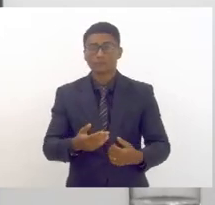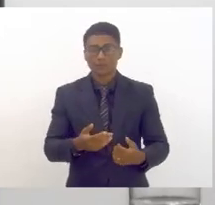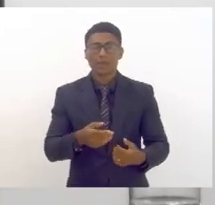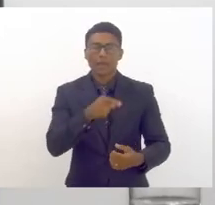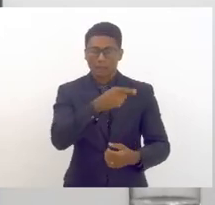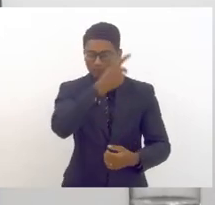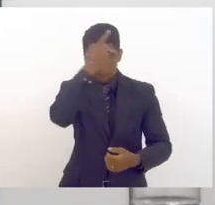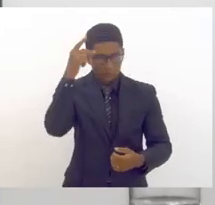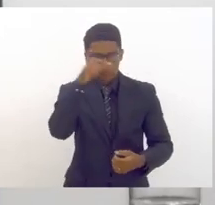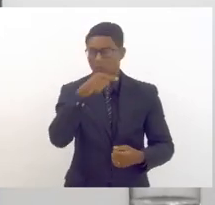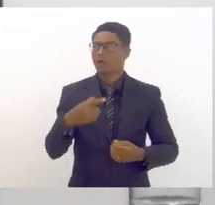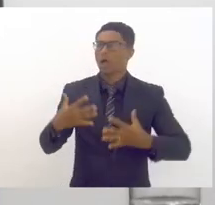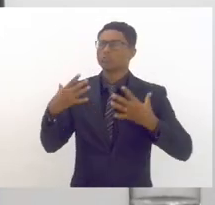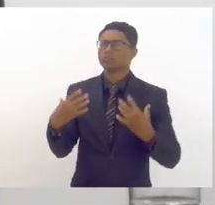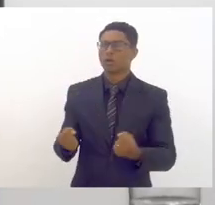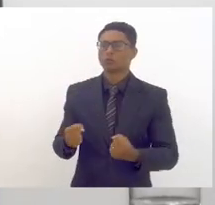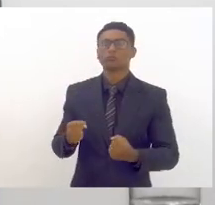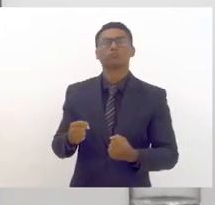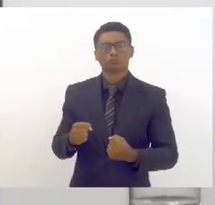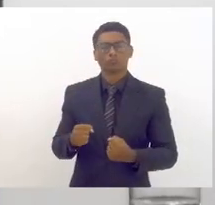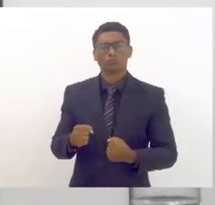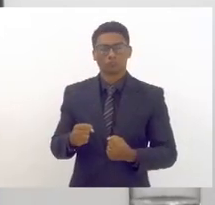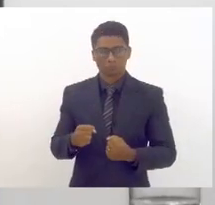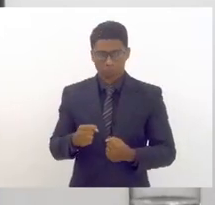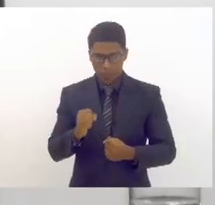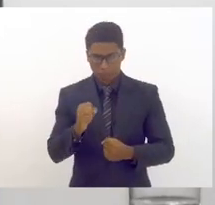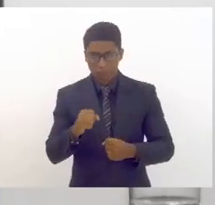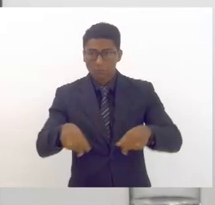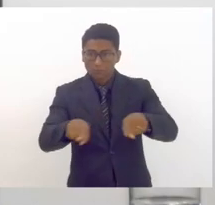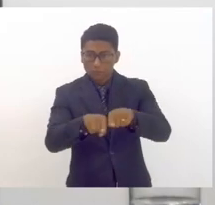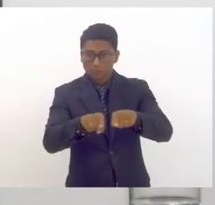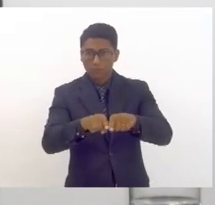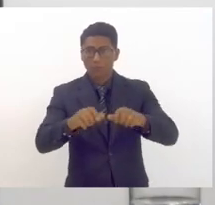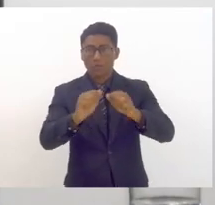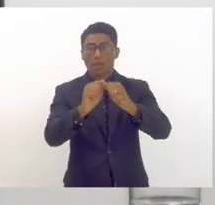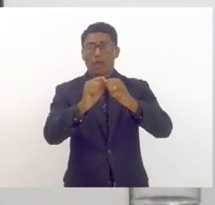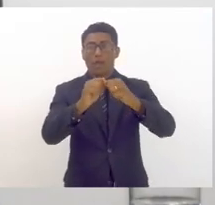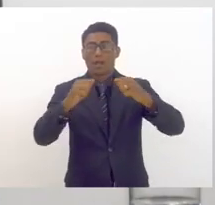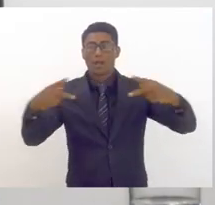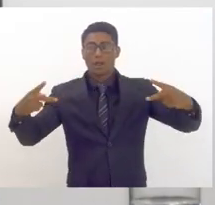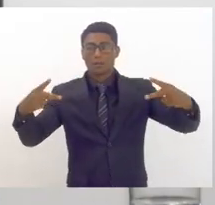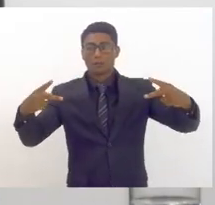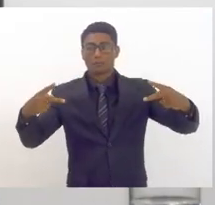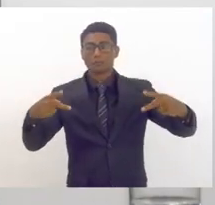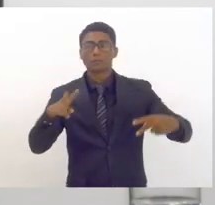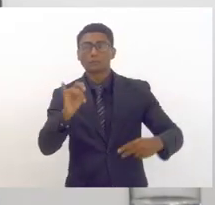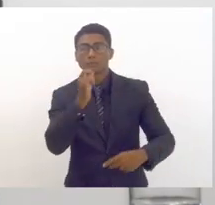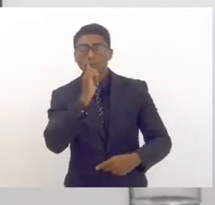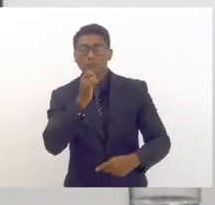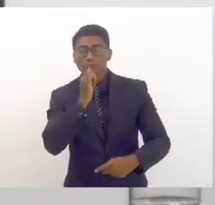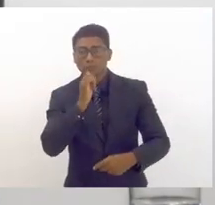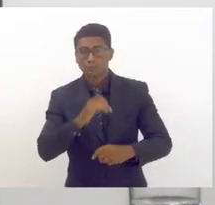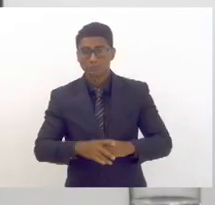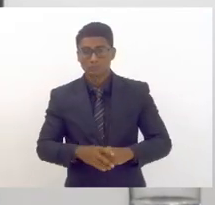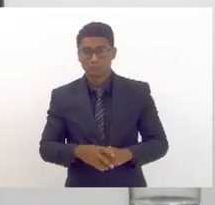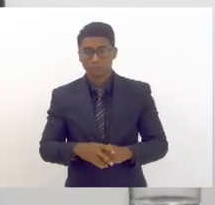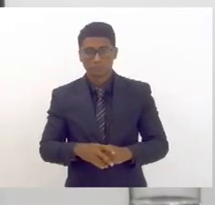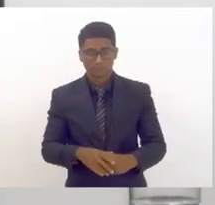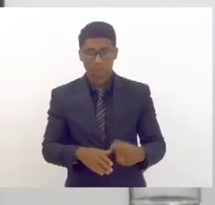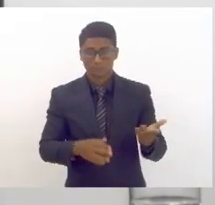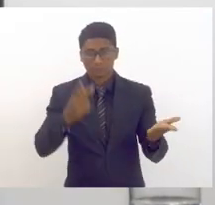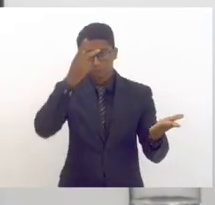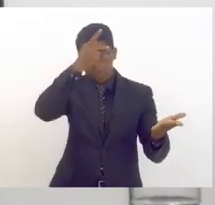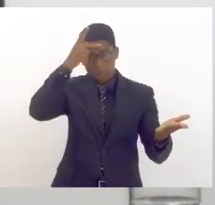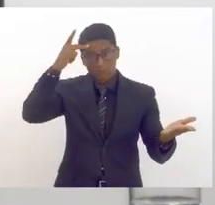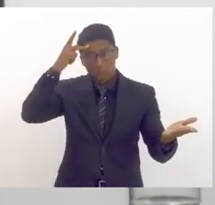o WhatsApp, informando também os seus aplicativos. Quando a pessoa acessar o